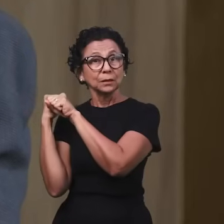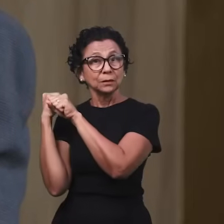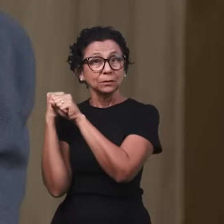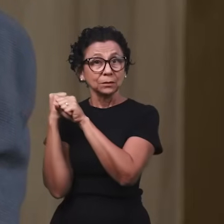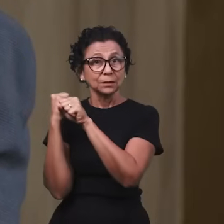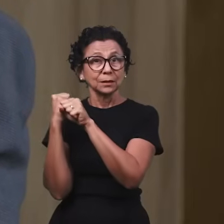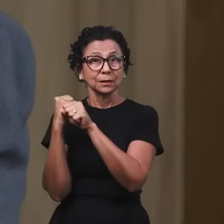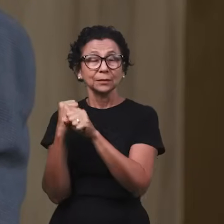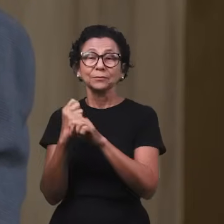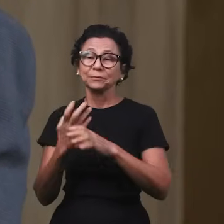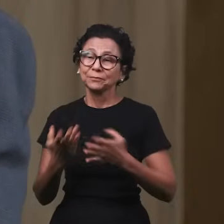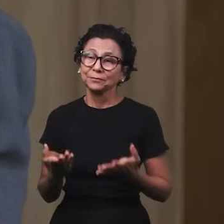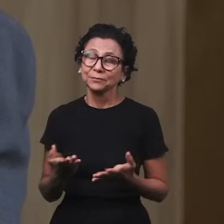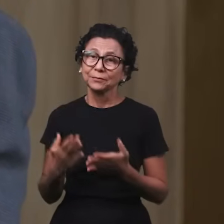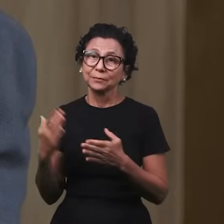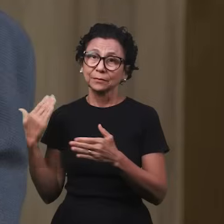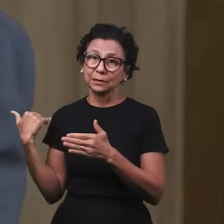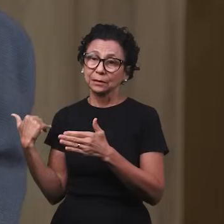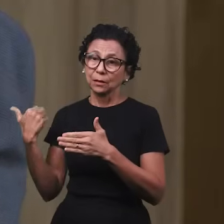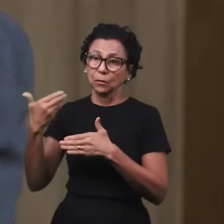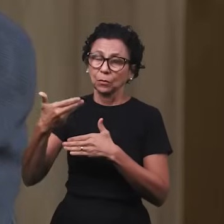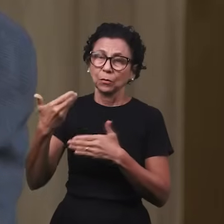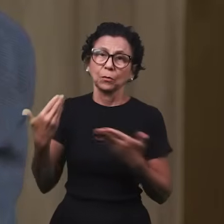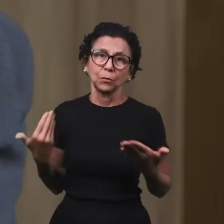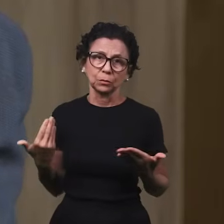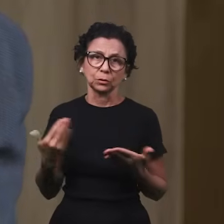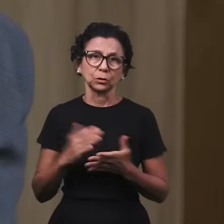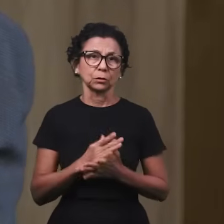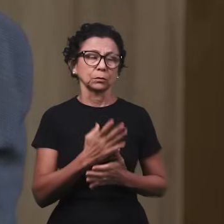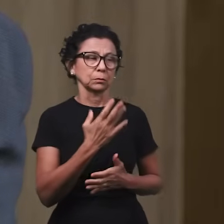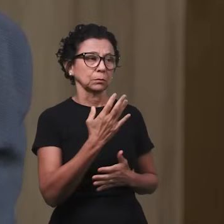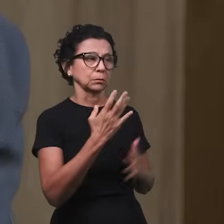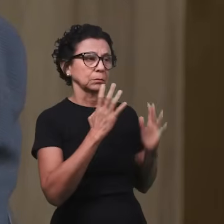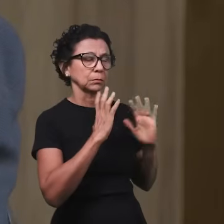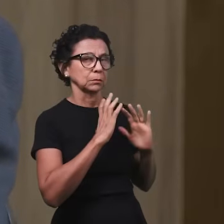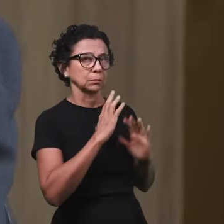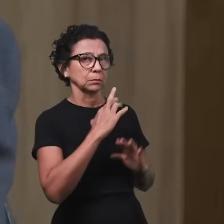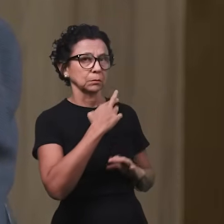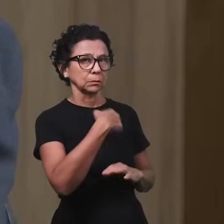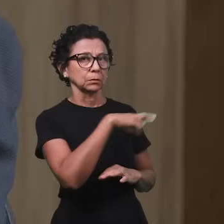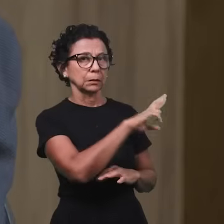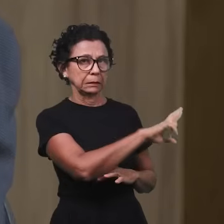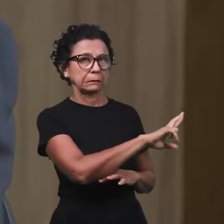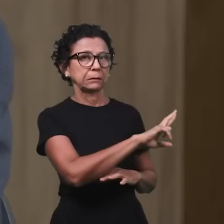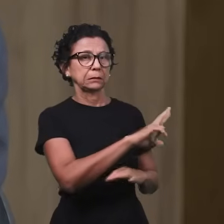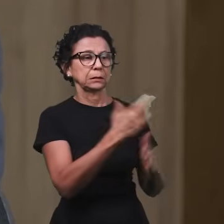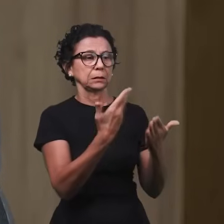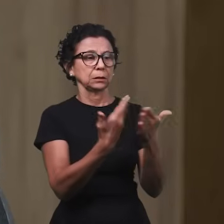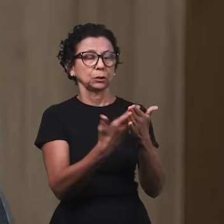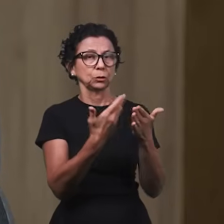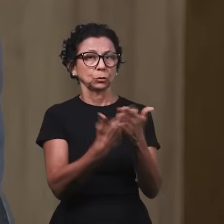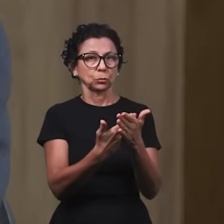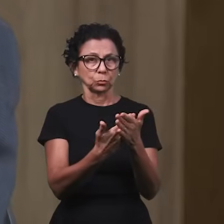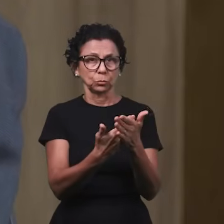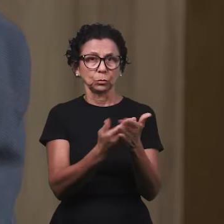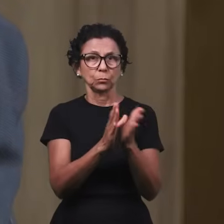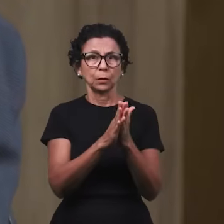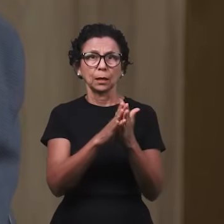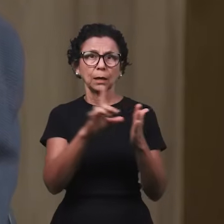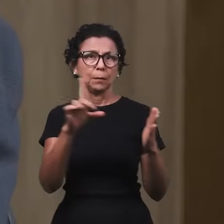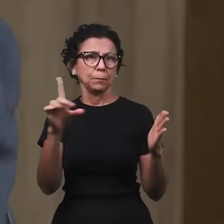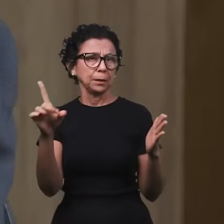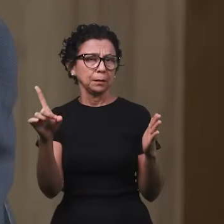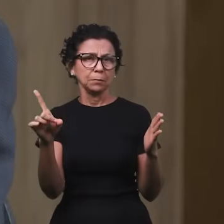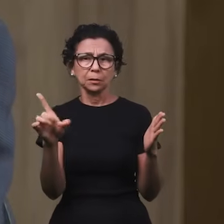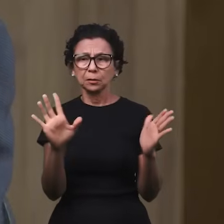dentro do cristianismo. Eles normalmente estudam a Bíblia e estabelecem um aspecto estático do